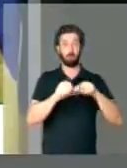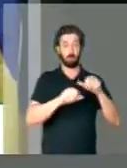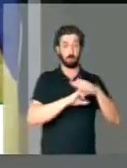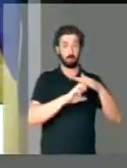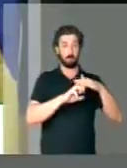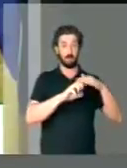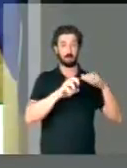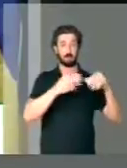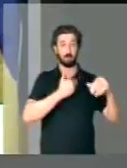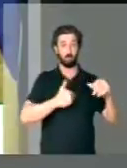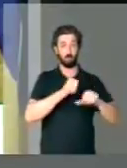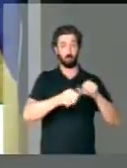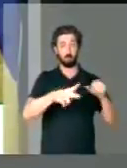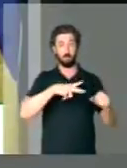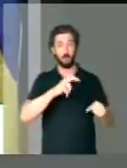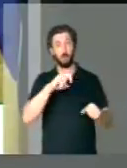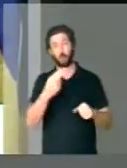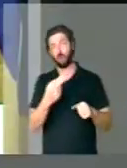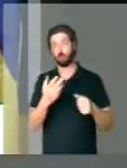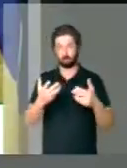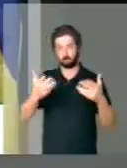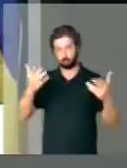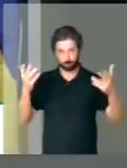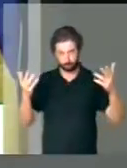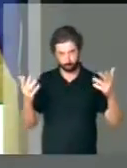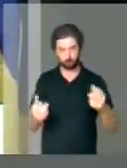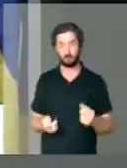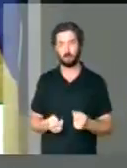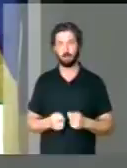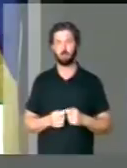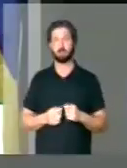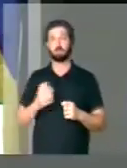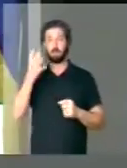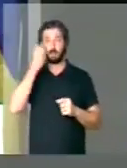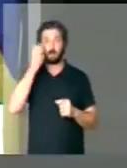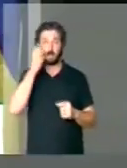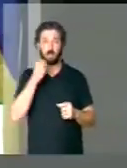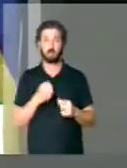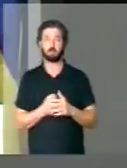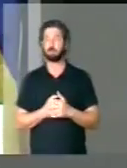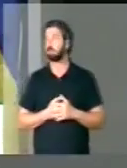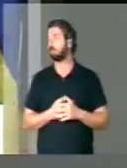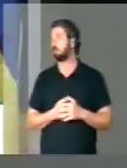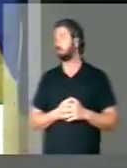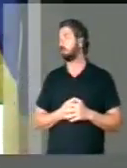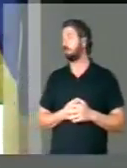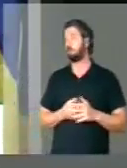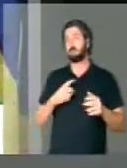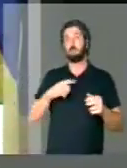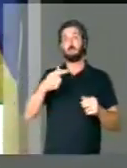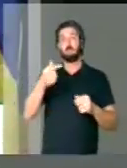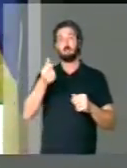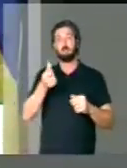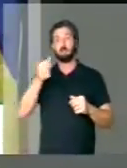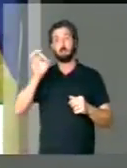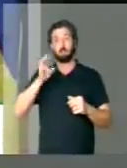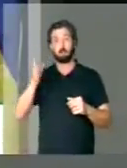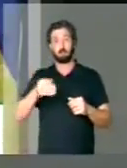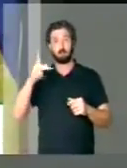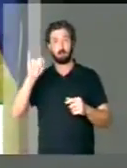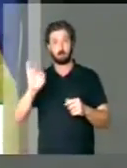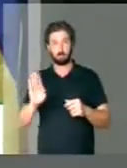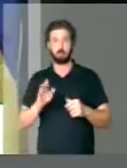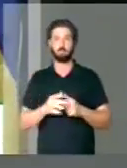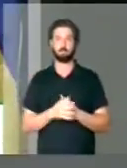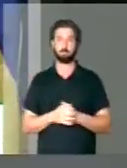privatizações, como aquele fruto da arrecadação com quase 76% do PIB, que é a